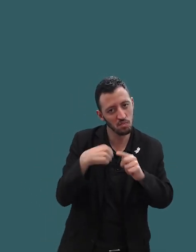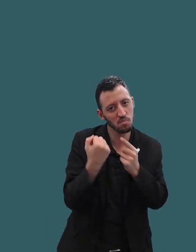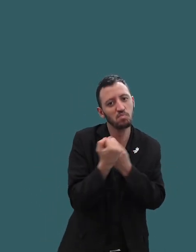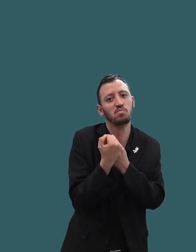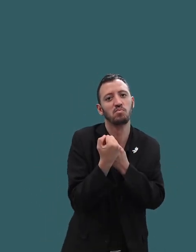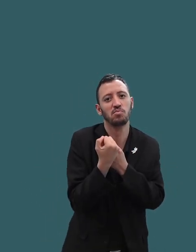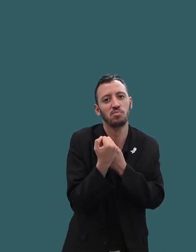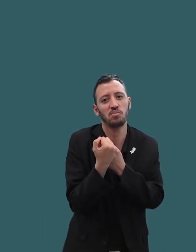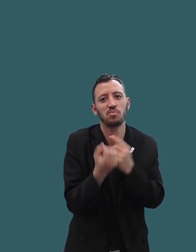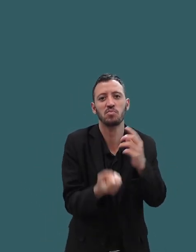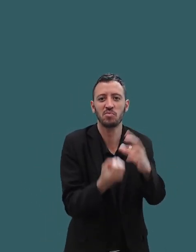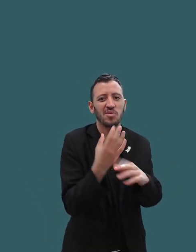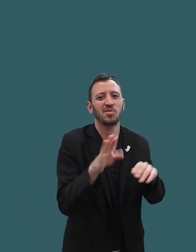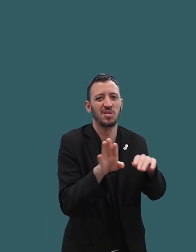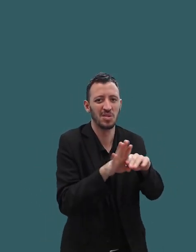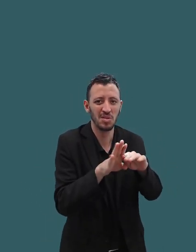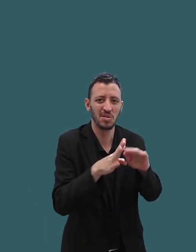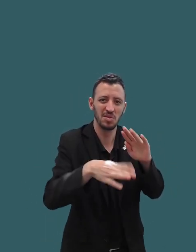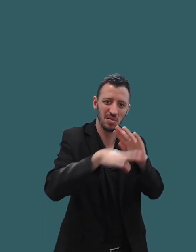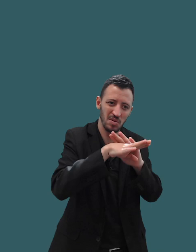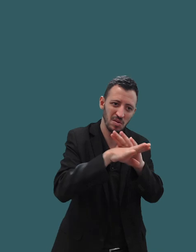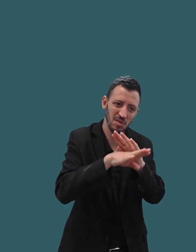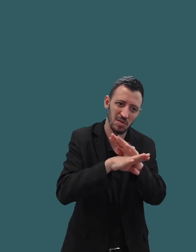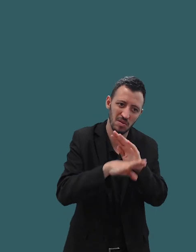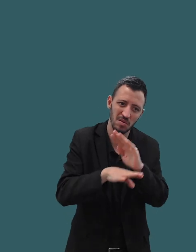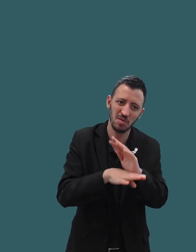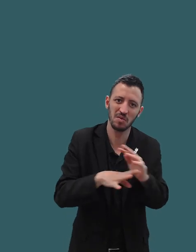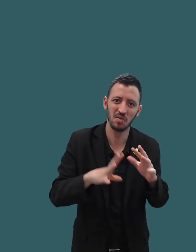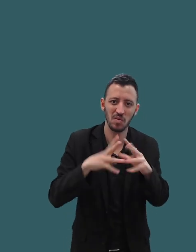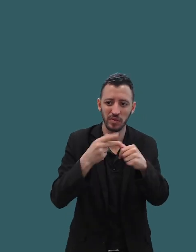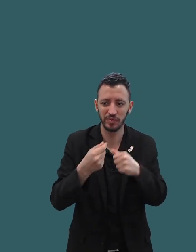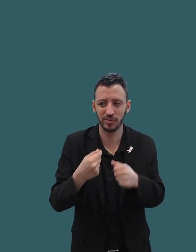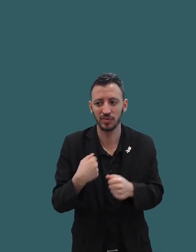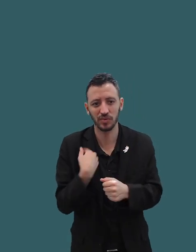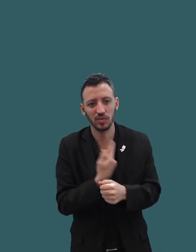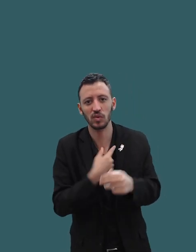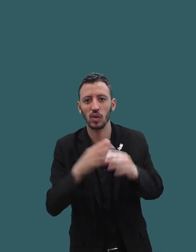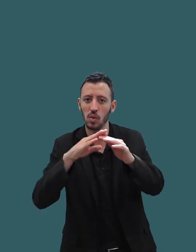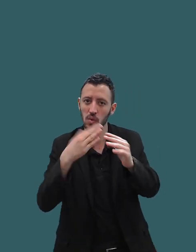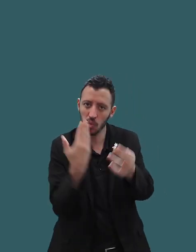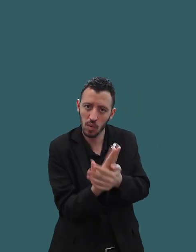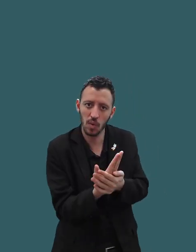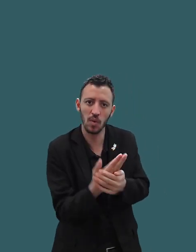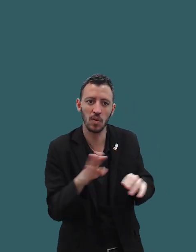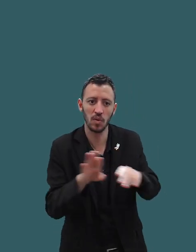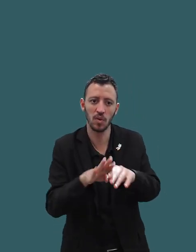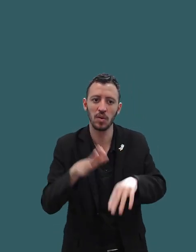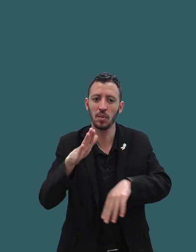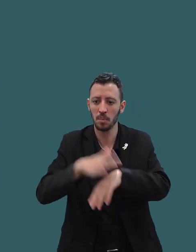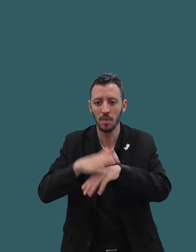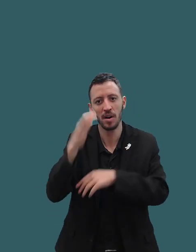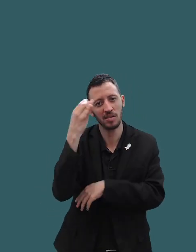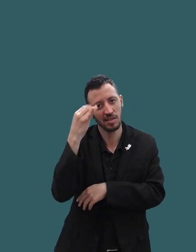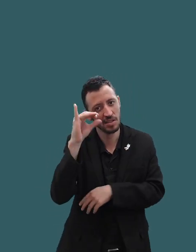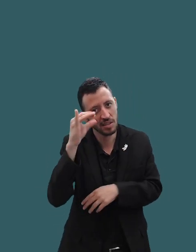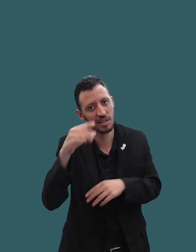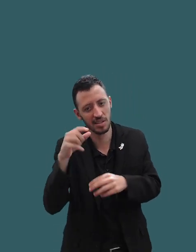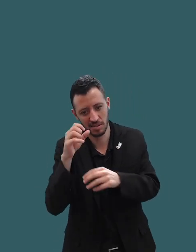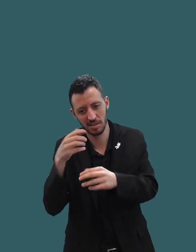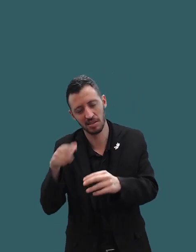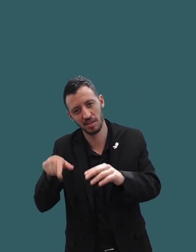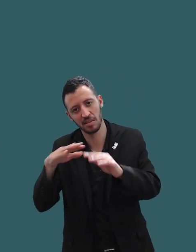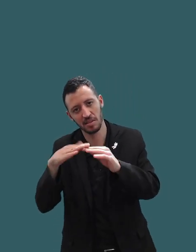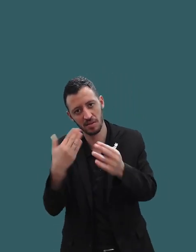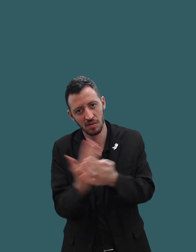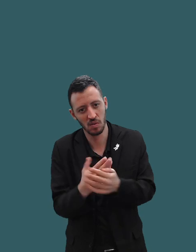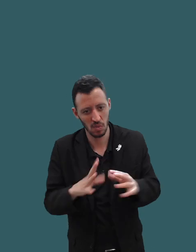que abarca os programas que a gente vai fazendo de contraturno nas escolas com o Mais Ciência na escola. Então,